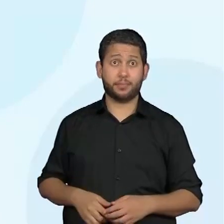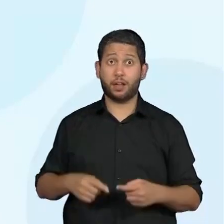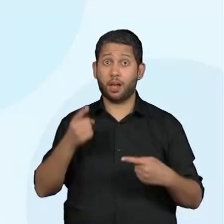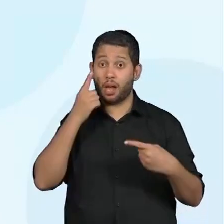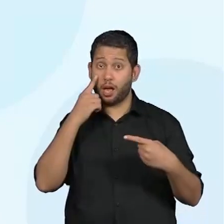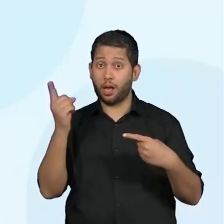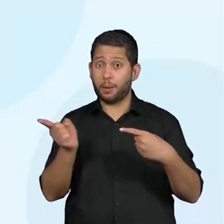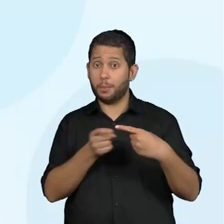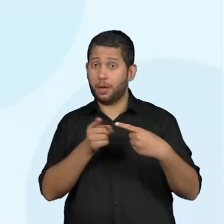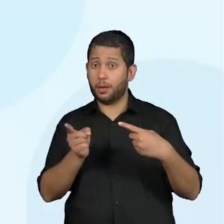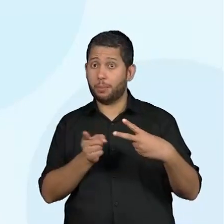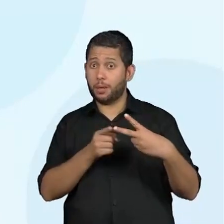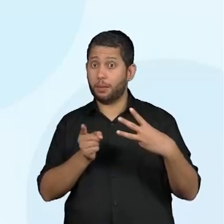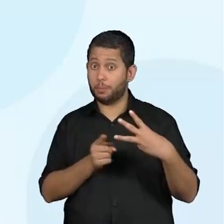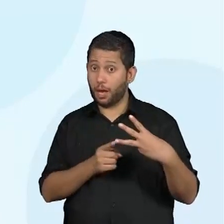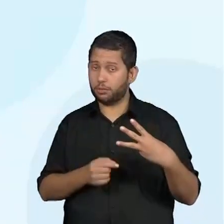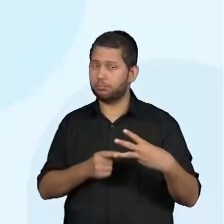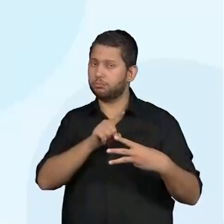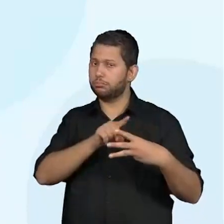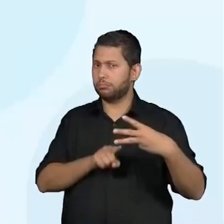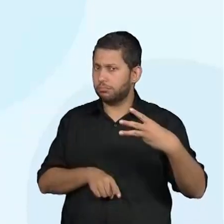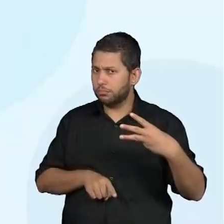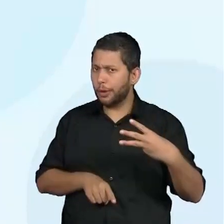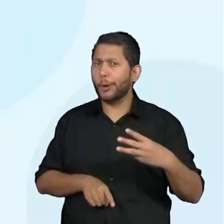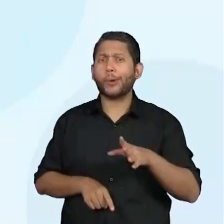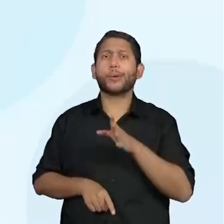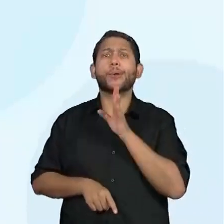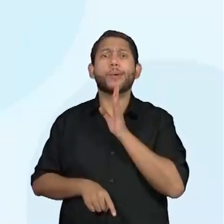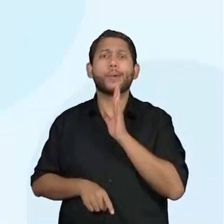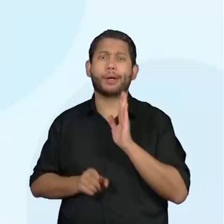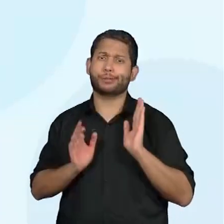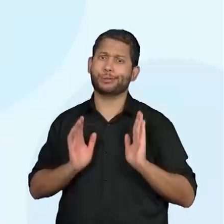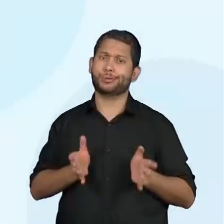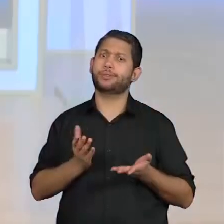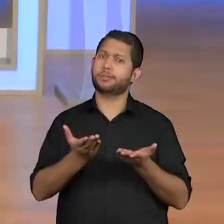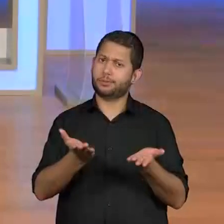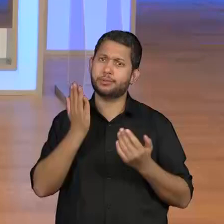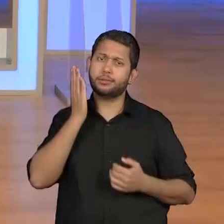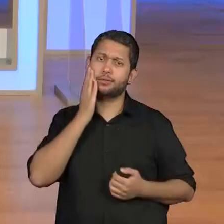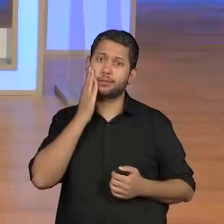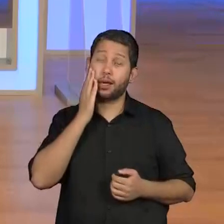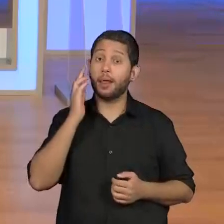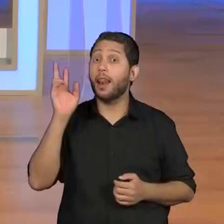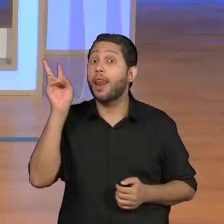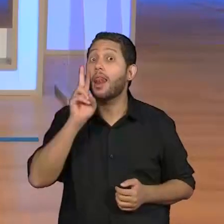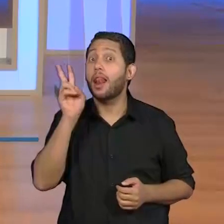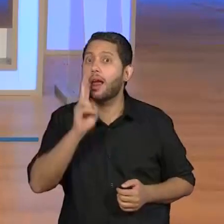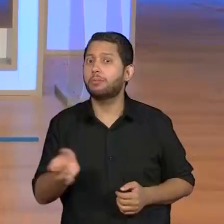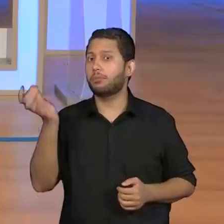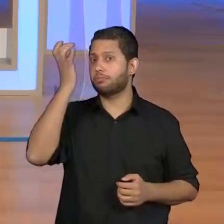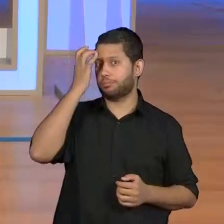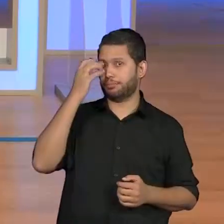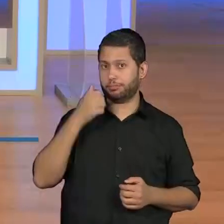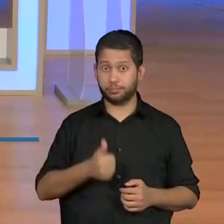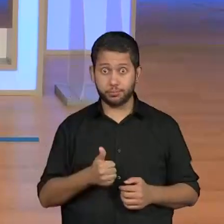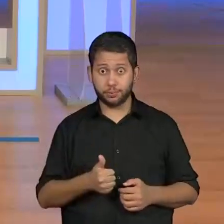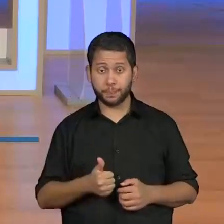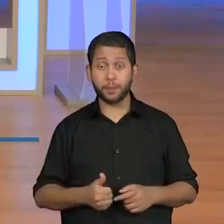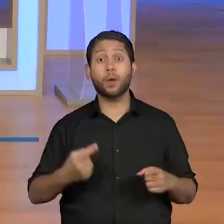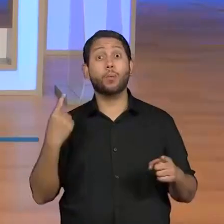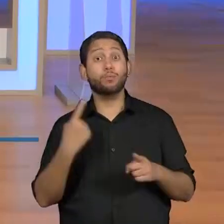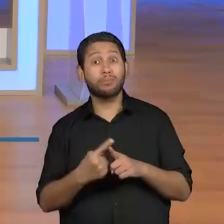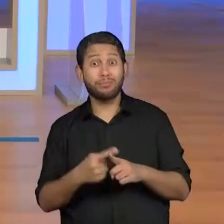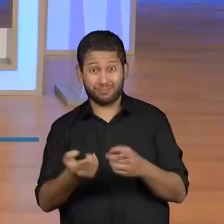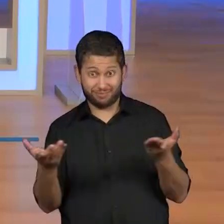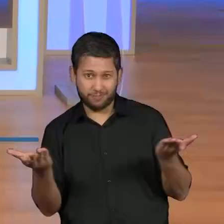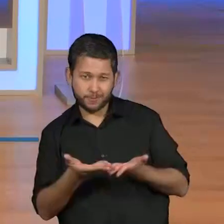aqui para a gente poder relembrar aí e guardar na nossa memória, porque essas informações elas